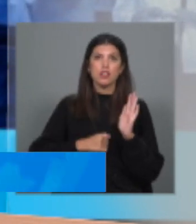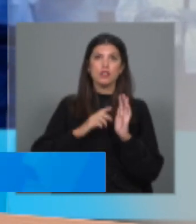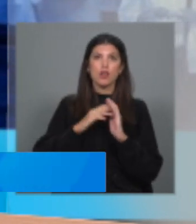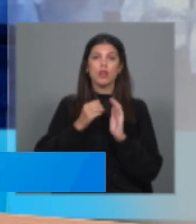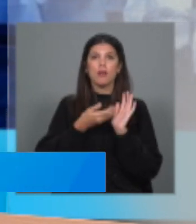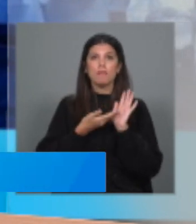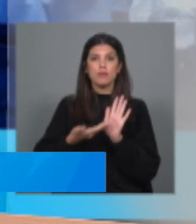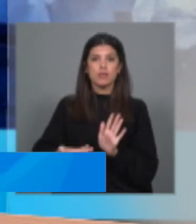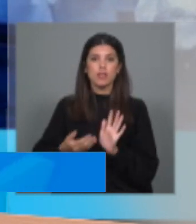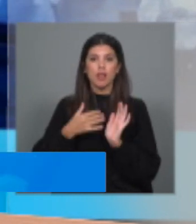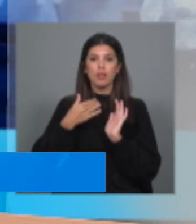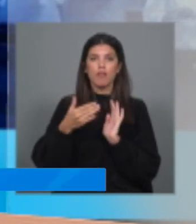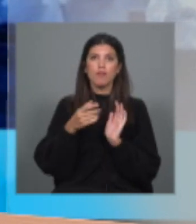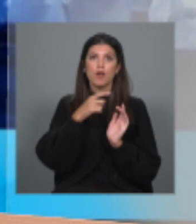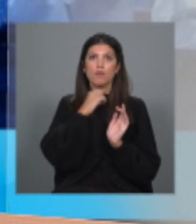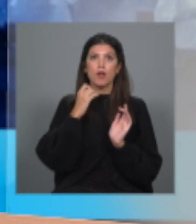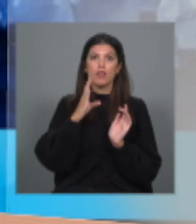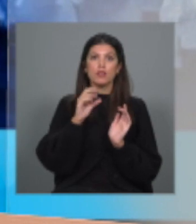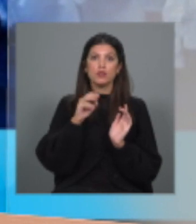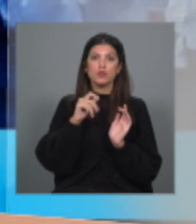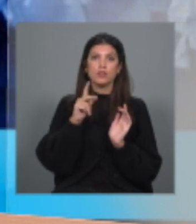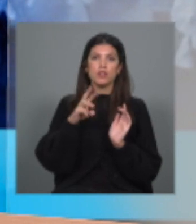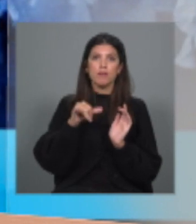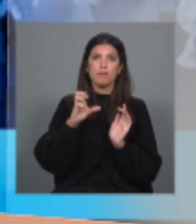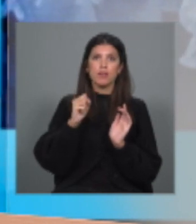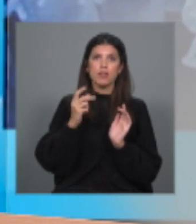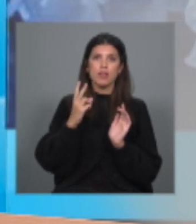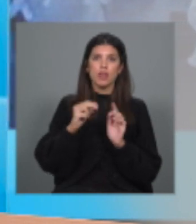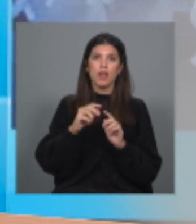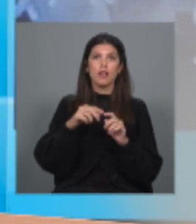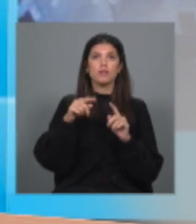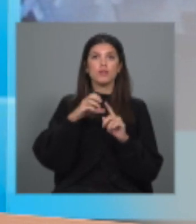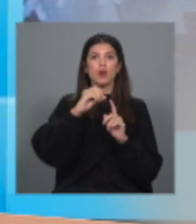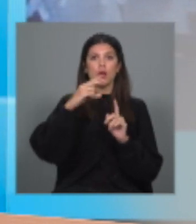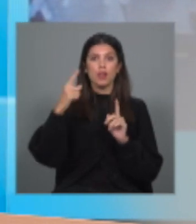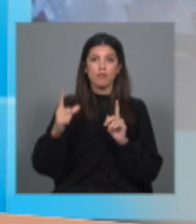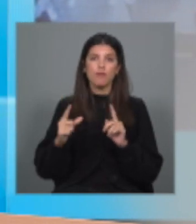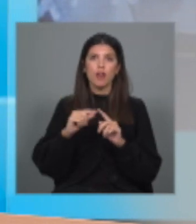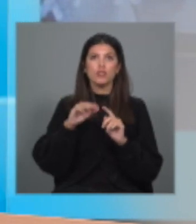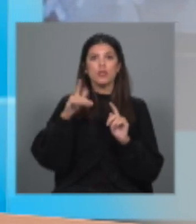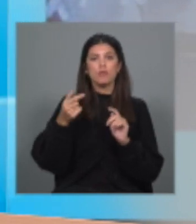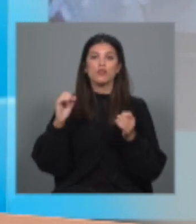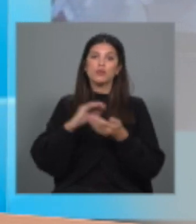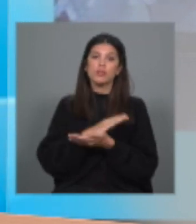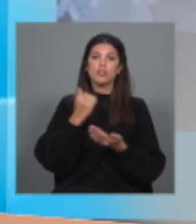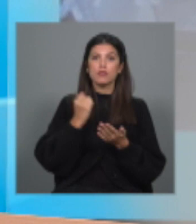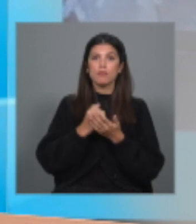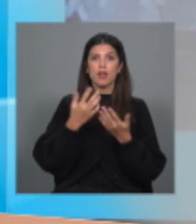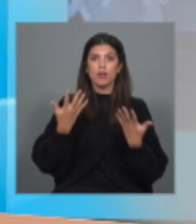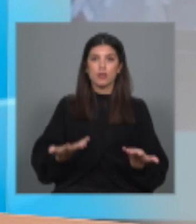a pouco pelo Padre José Miguel, reitor do Seminário dos Olivais, após mostrarmos algumas notícias que marcam a